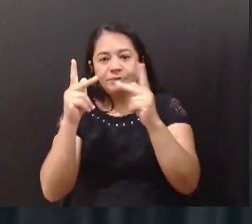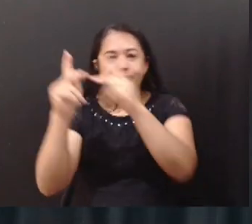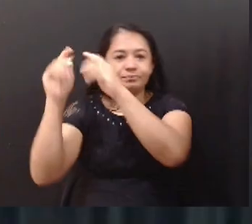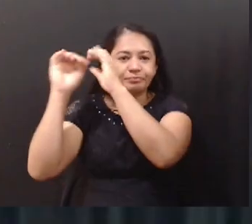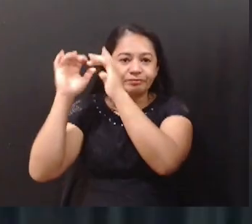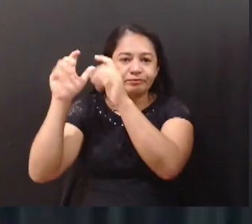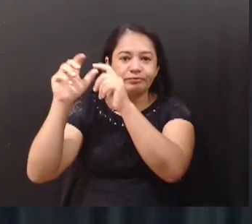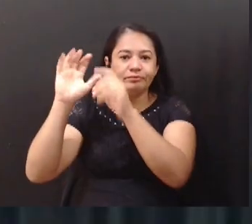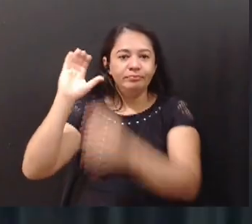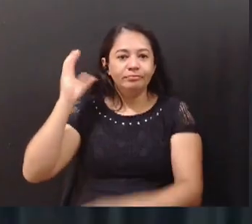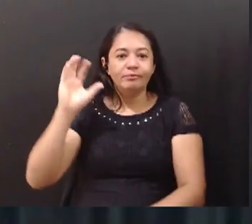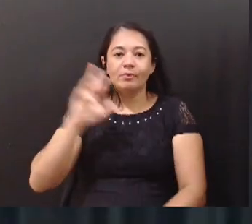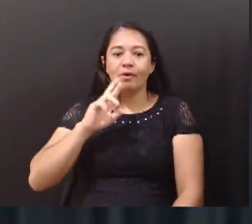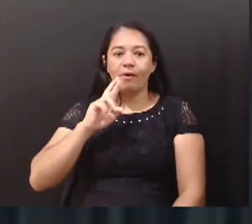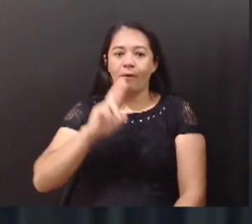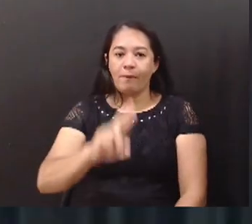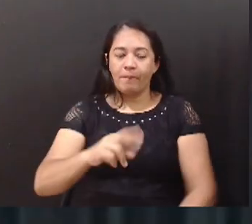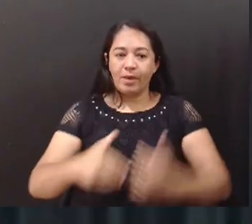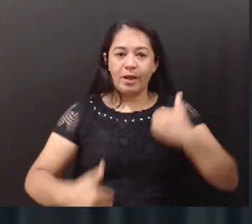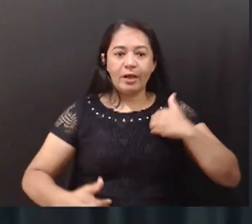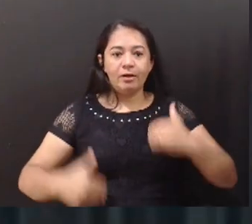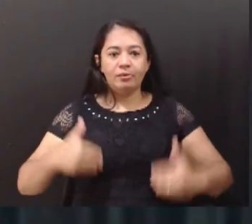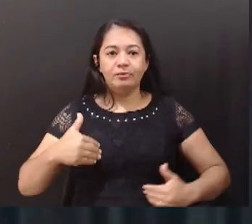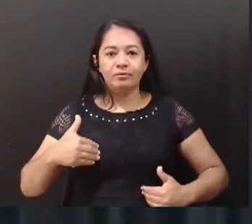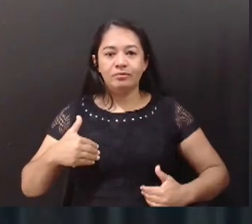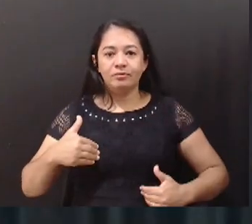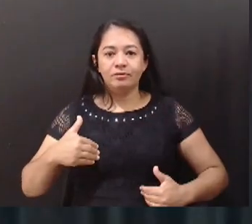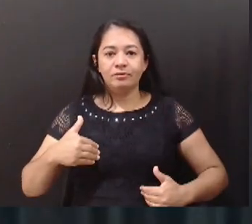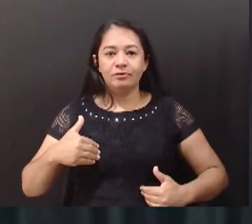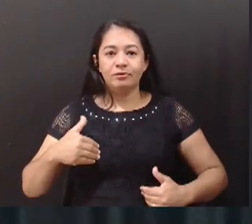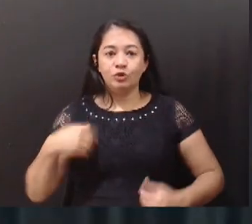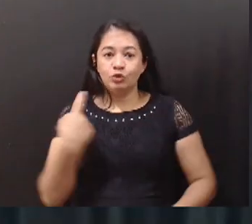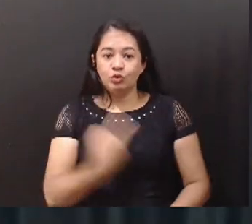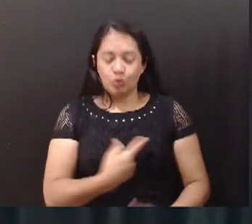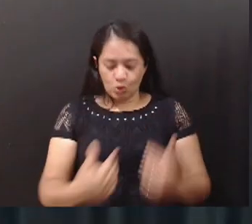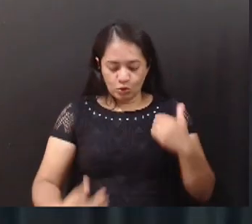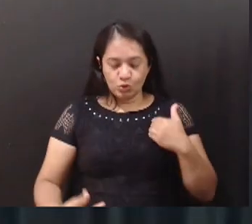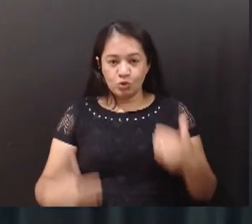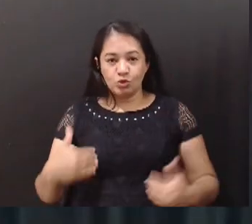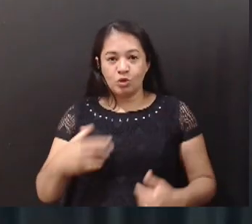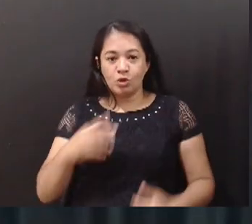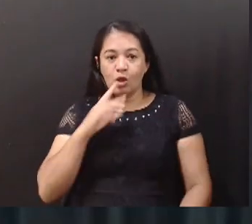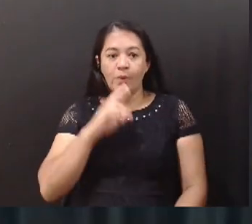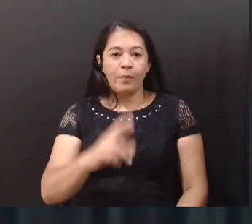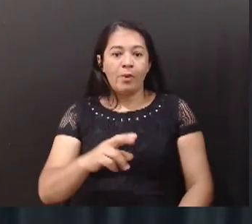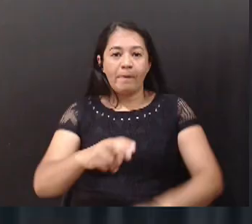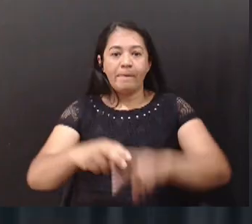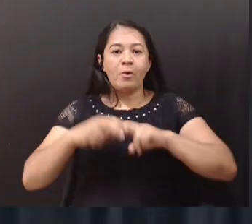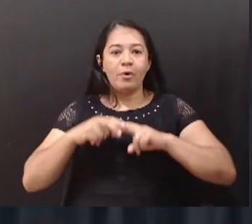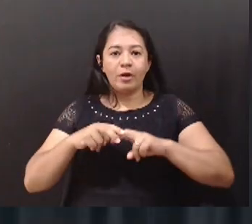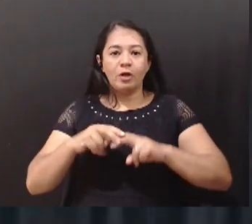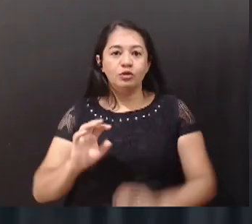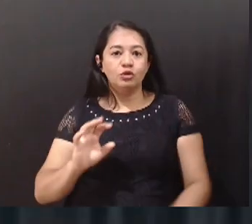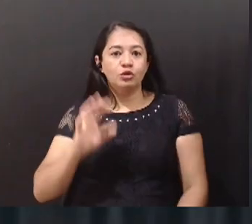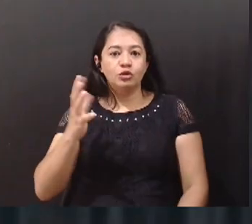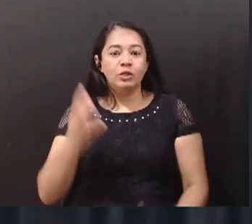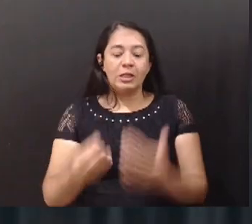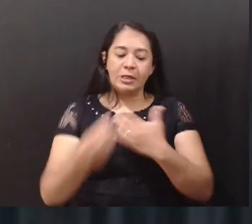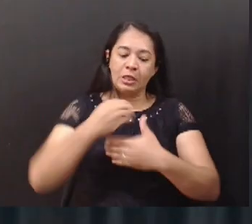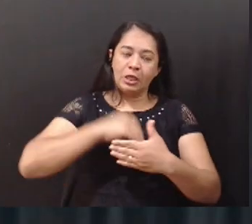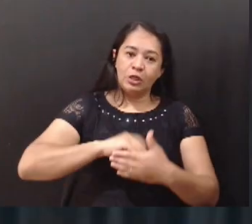resposta fisiológica, ou seja, uma resposta do nosso corpo a um evento ativador, seja ele interno ou